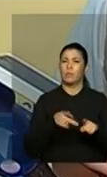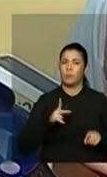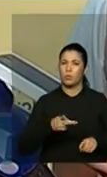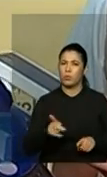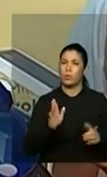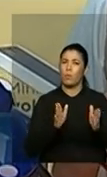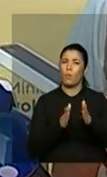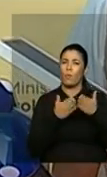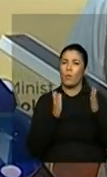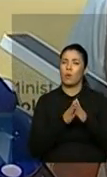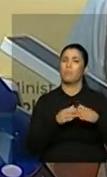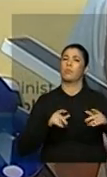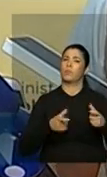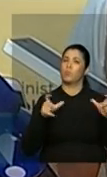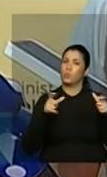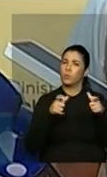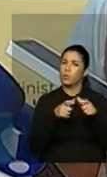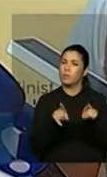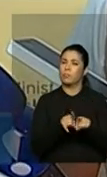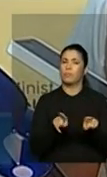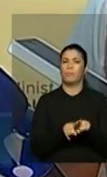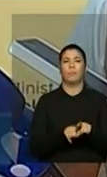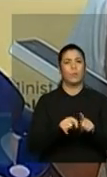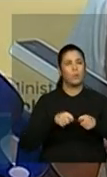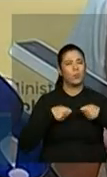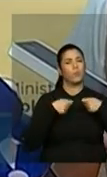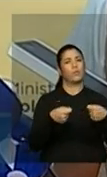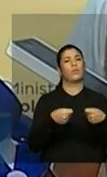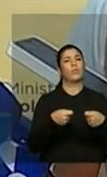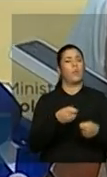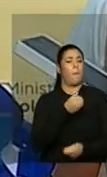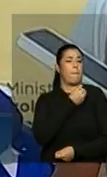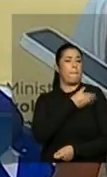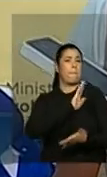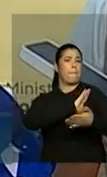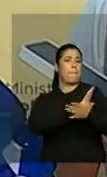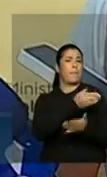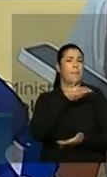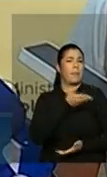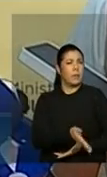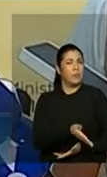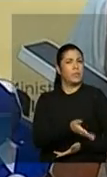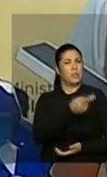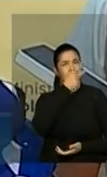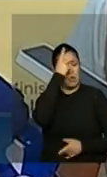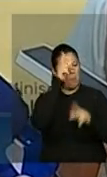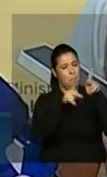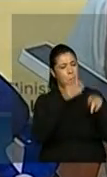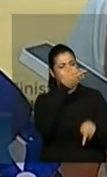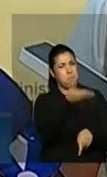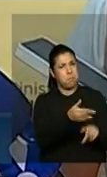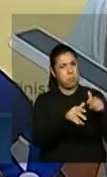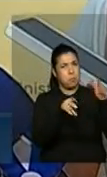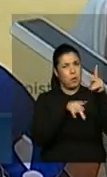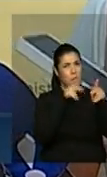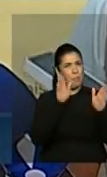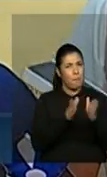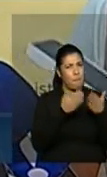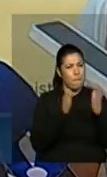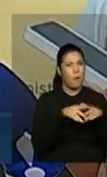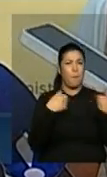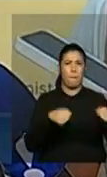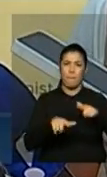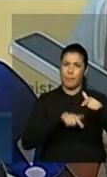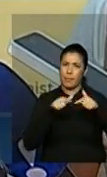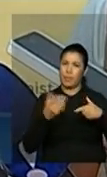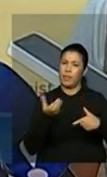Agora, existe um esforço a ser feito, que é reduzir o preconceito contra a população pobre, que é uma população que trabalha, que quer oportunidades,